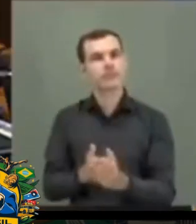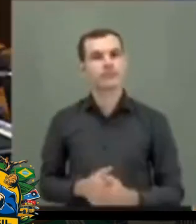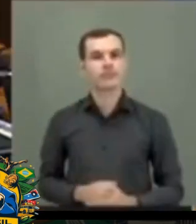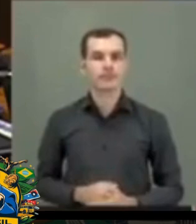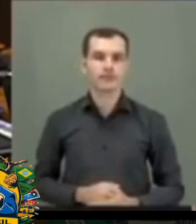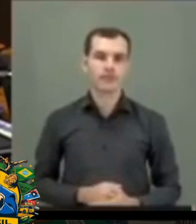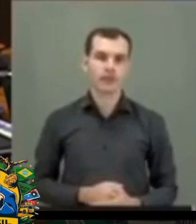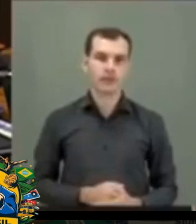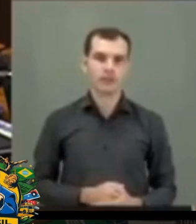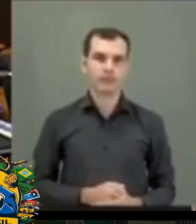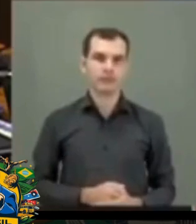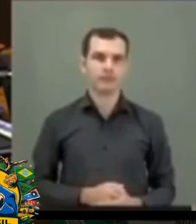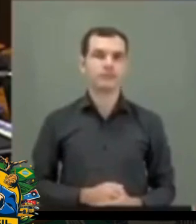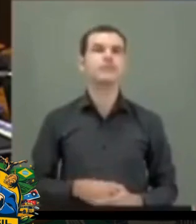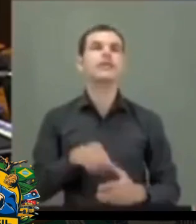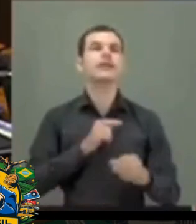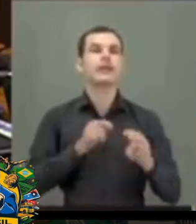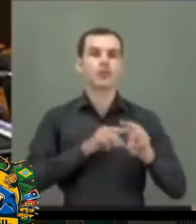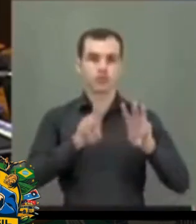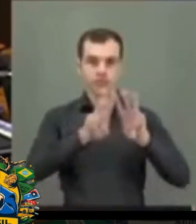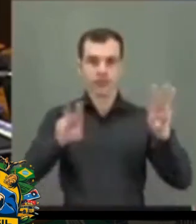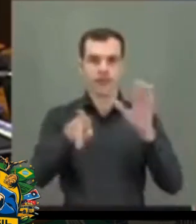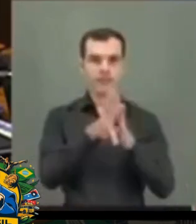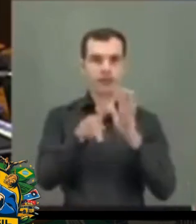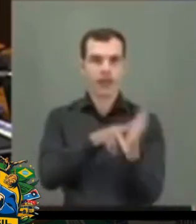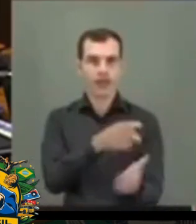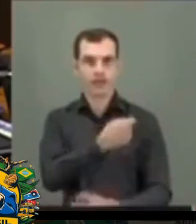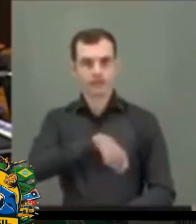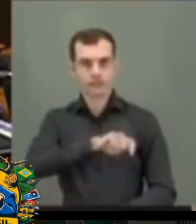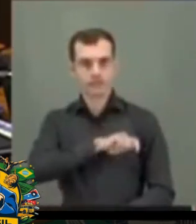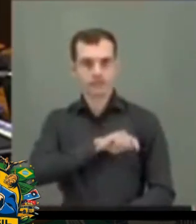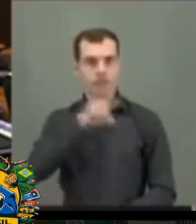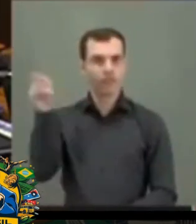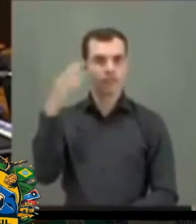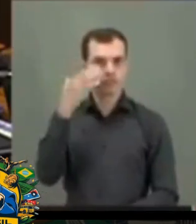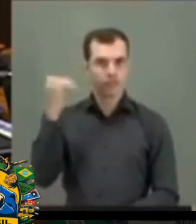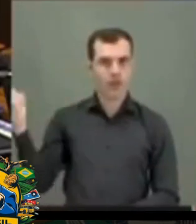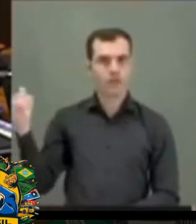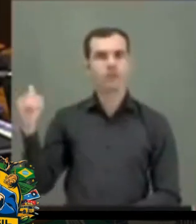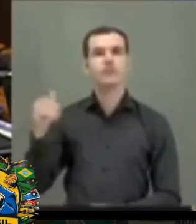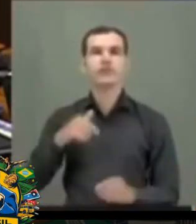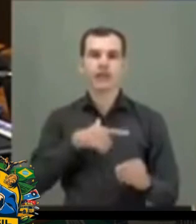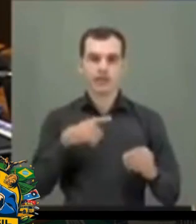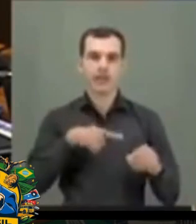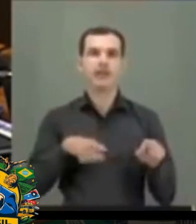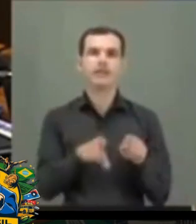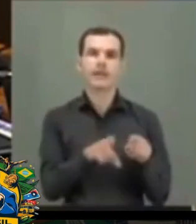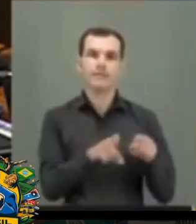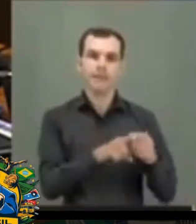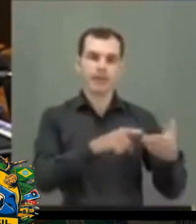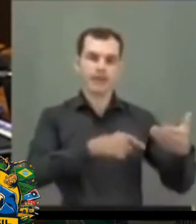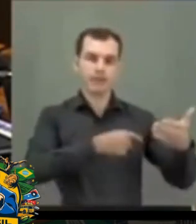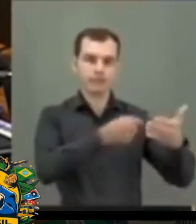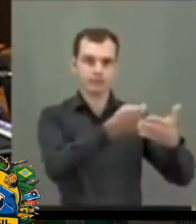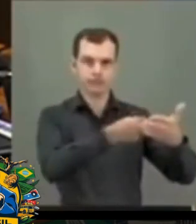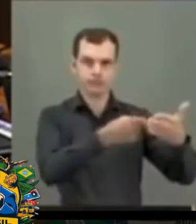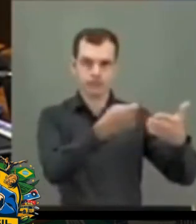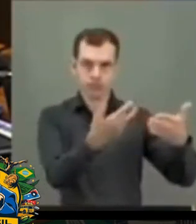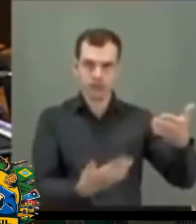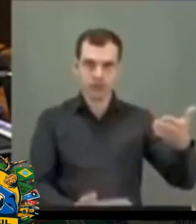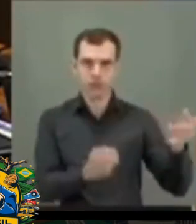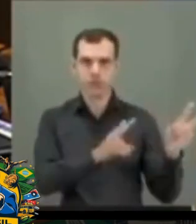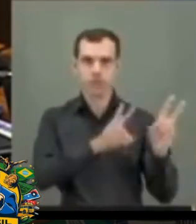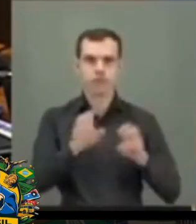O Infobae, que é um site espanhol dos mais lidos no país, fez também uma matéria sobre os retrocessos combate à corrupção no Brasil.